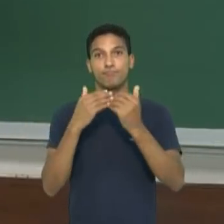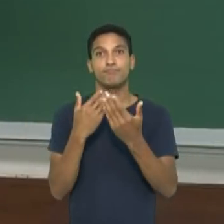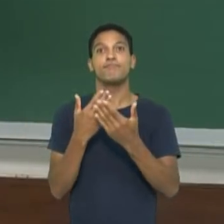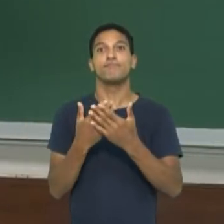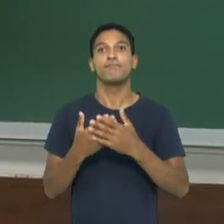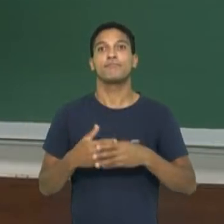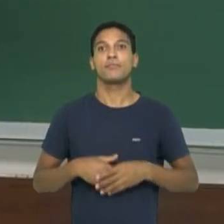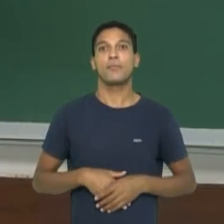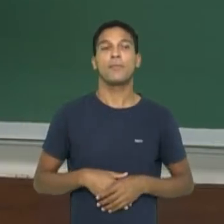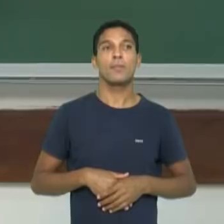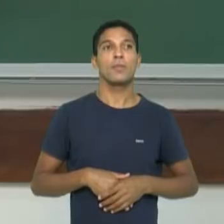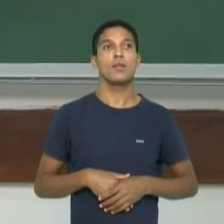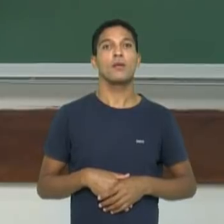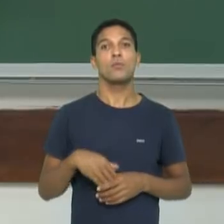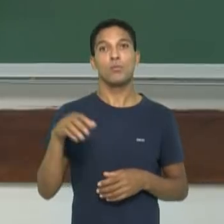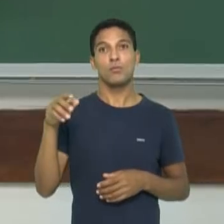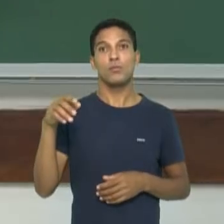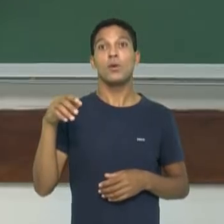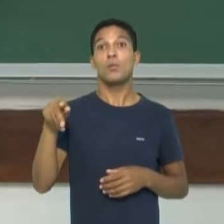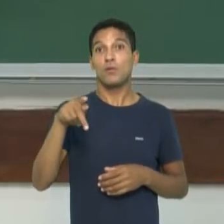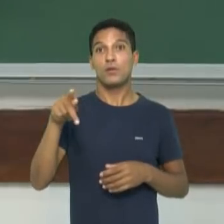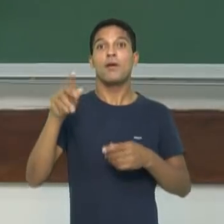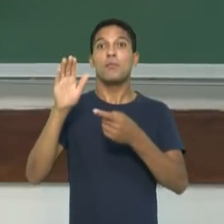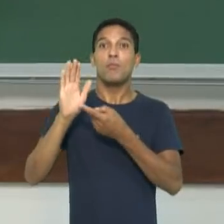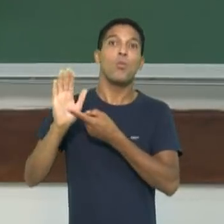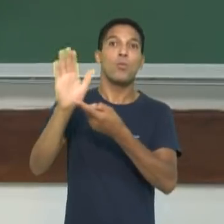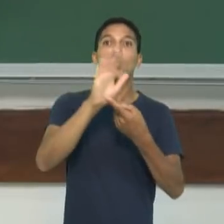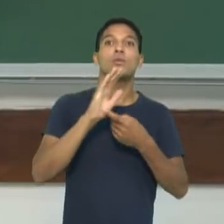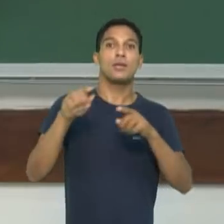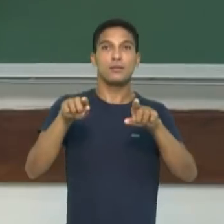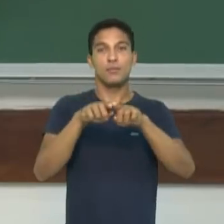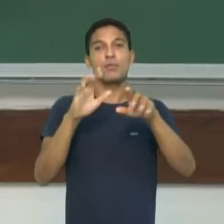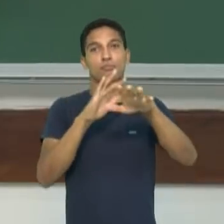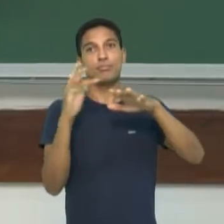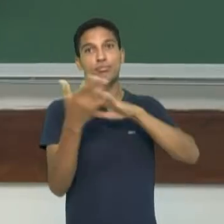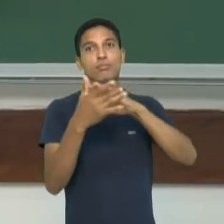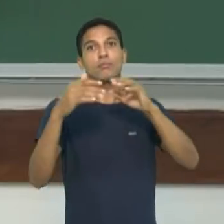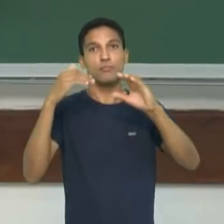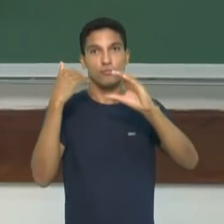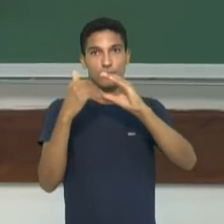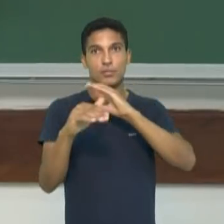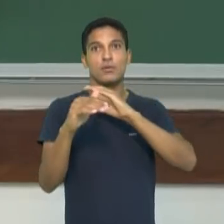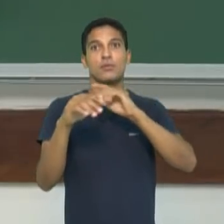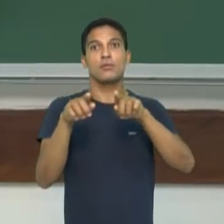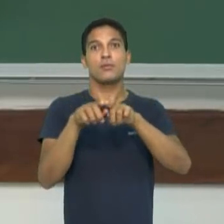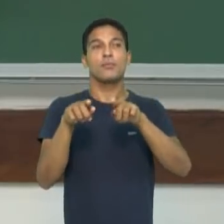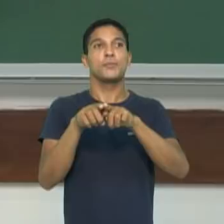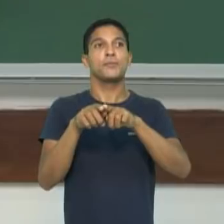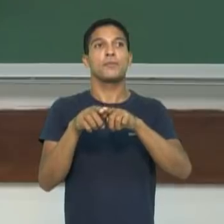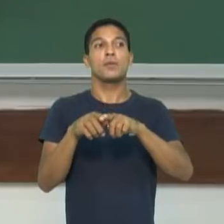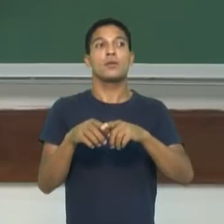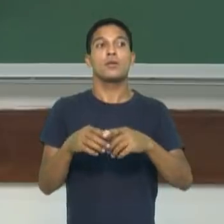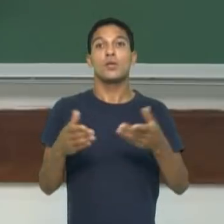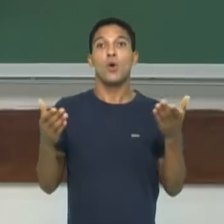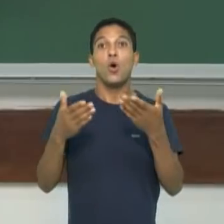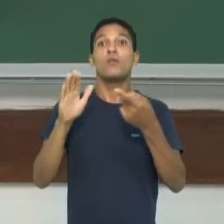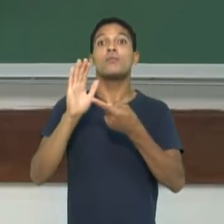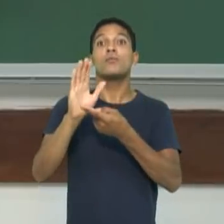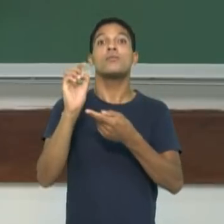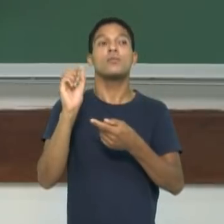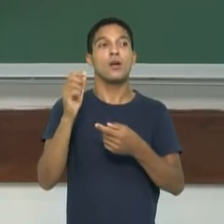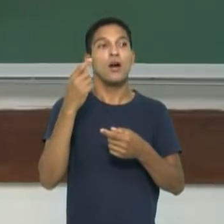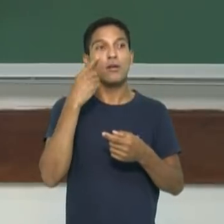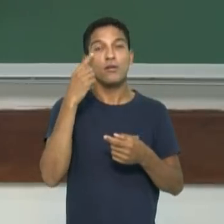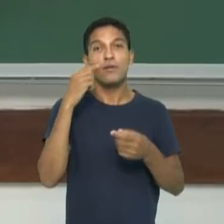é verdade? E nossa, o que nós aprendemos nessa aula? Tanta coisa, não é mesmo, professora? E eu trouxe algo muito especial